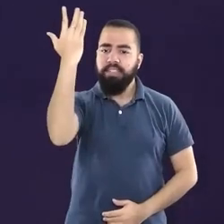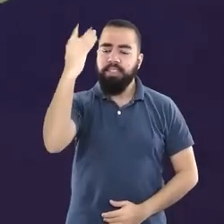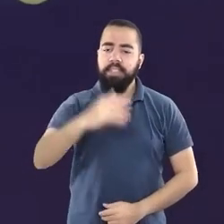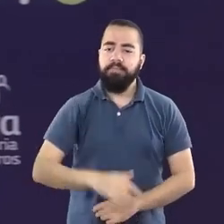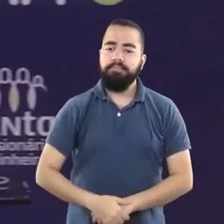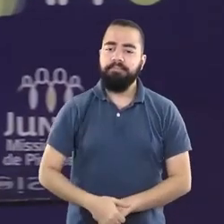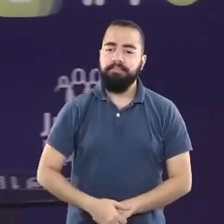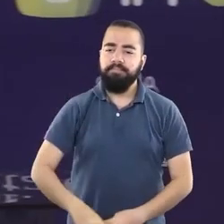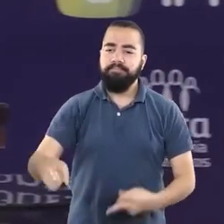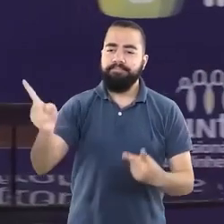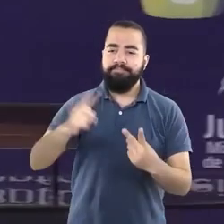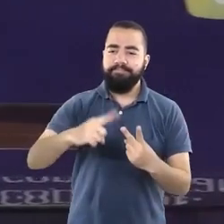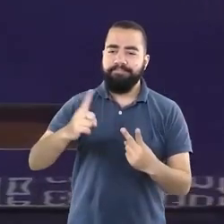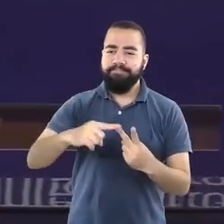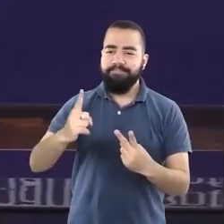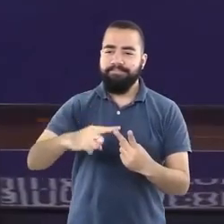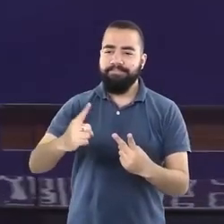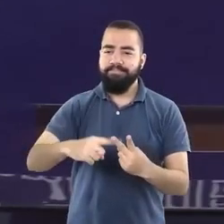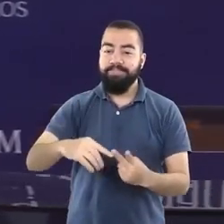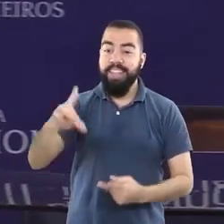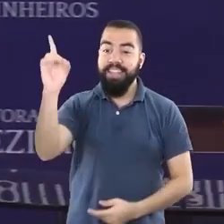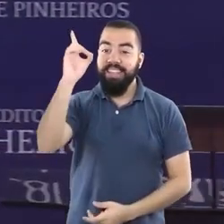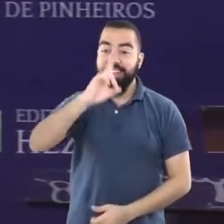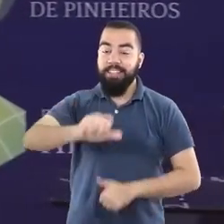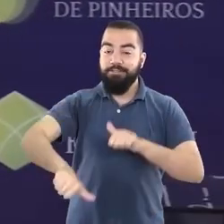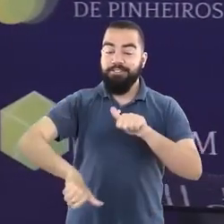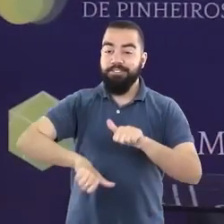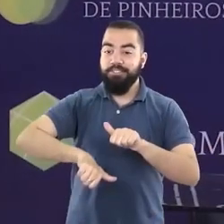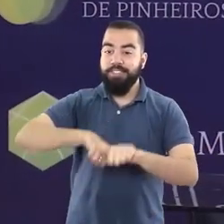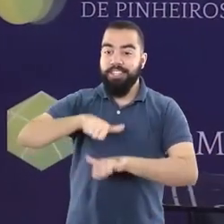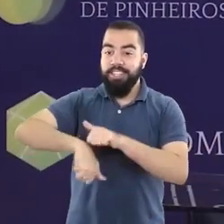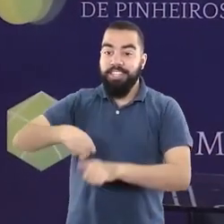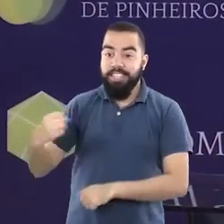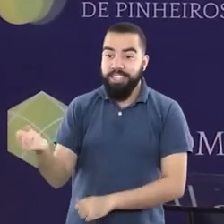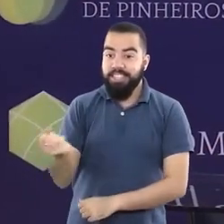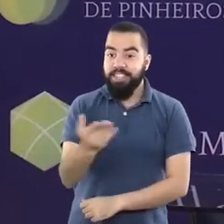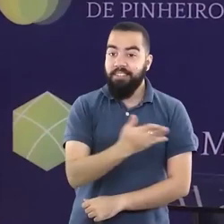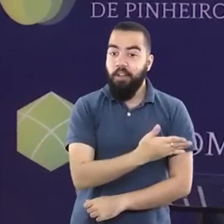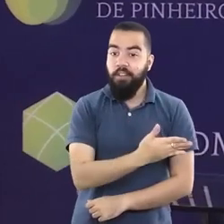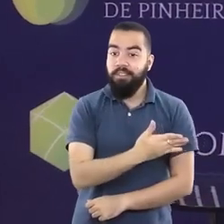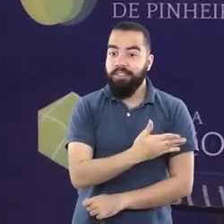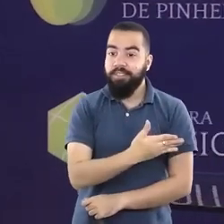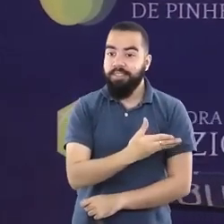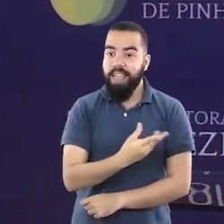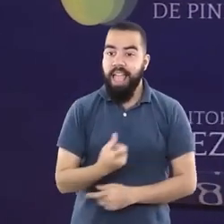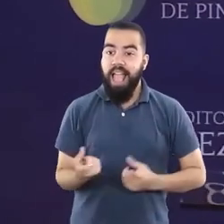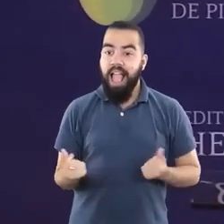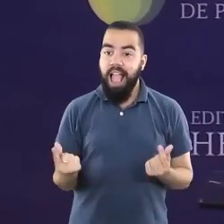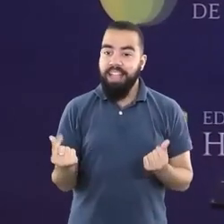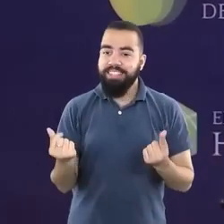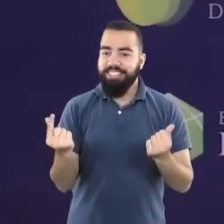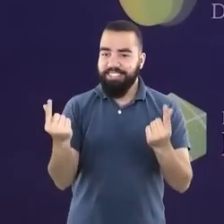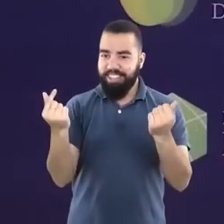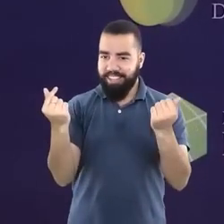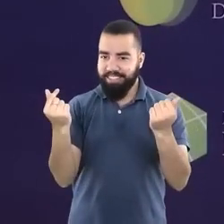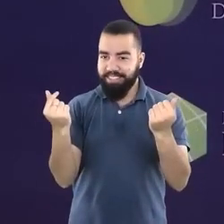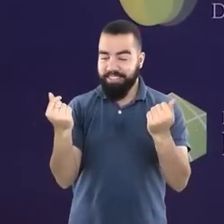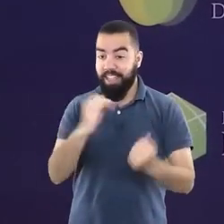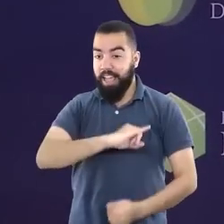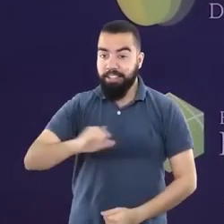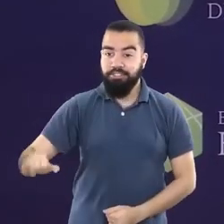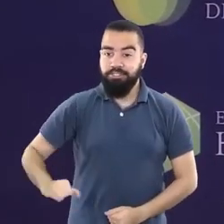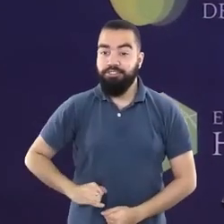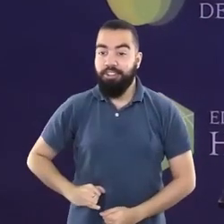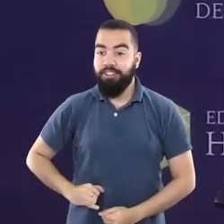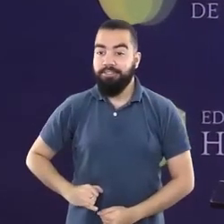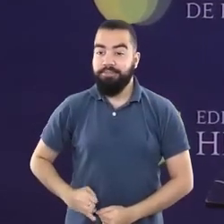Deus restaura, diz a Bíblia, os bens de Jó. Você vai notar no versículo 12, que Deus abençoou, o Senhor abençoou o último